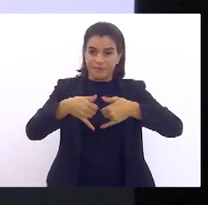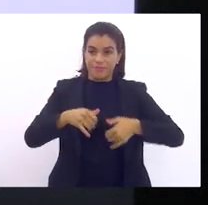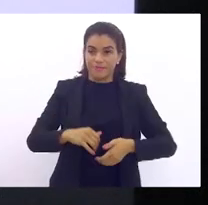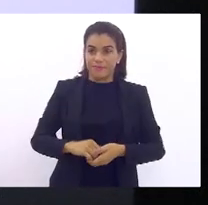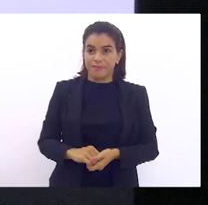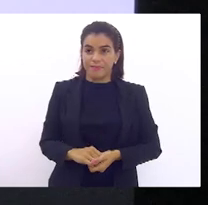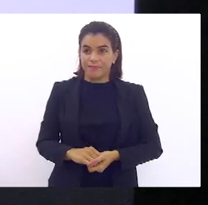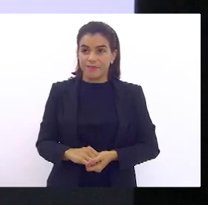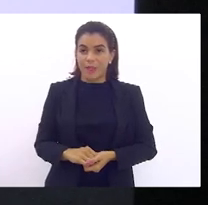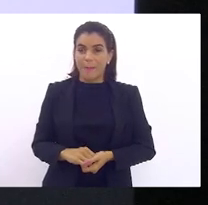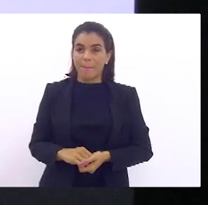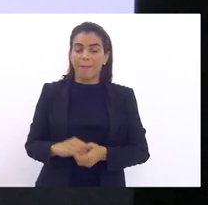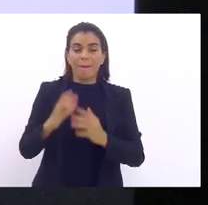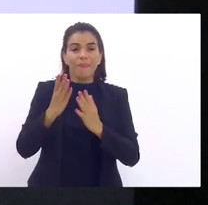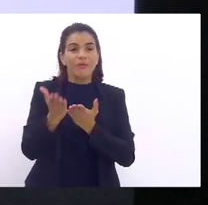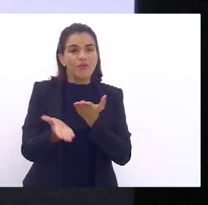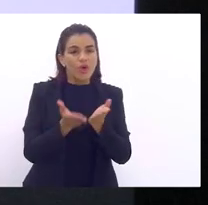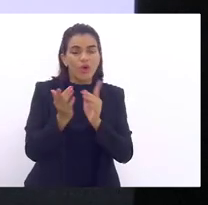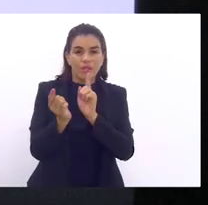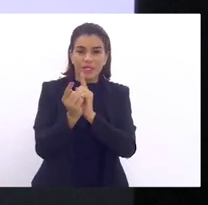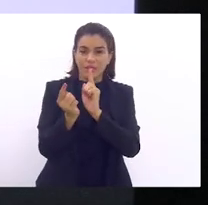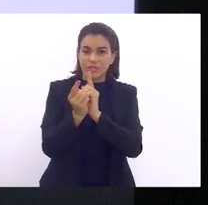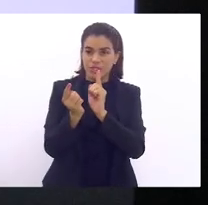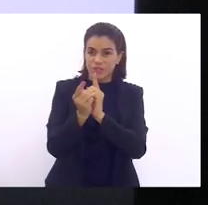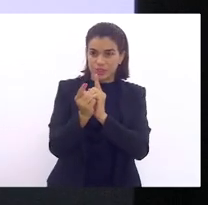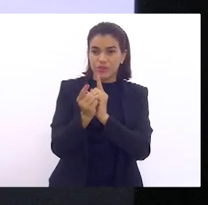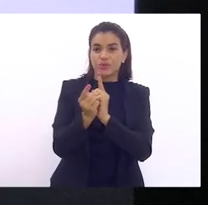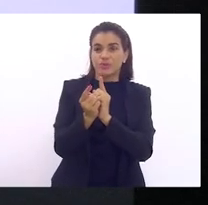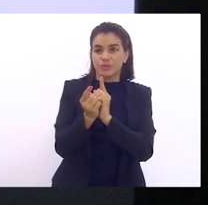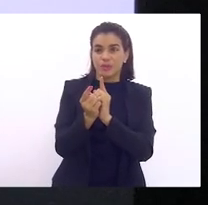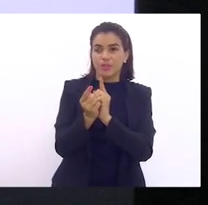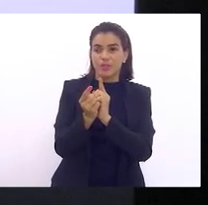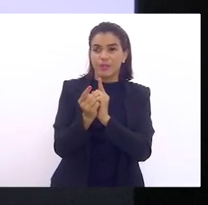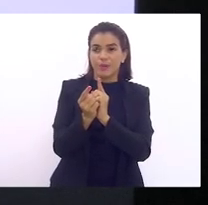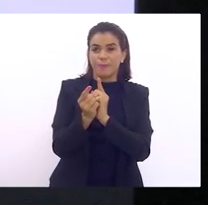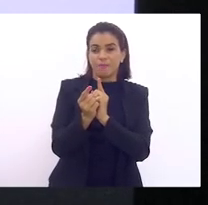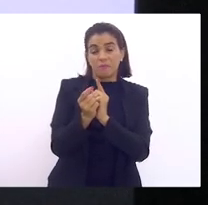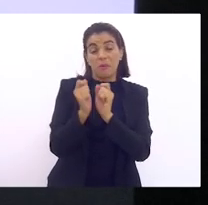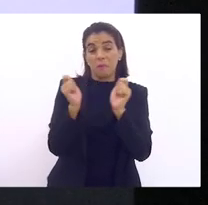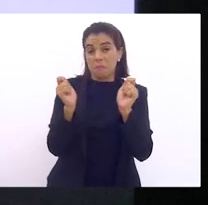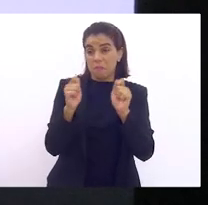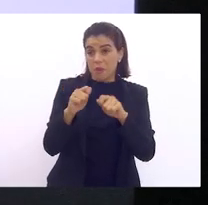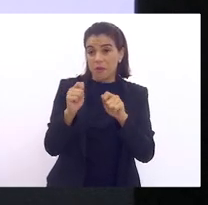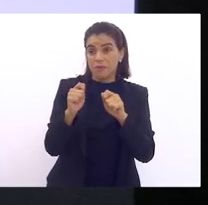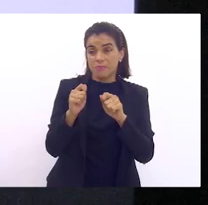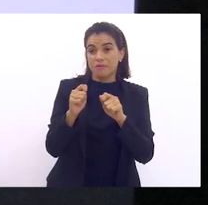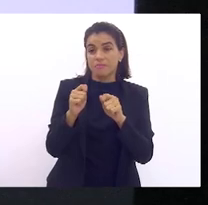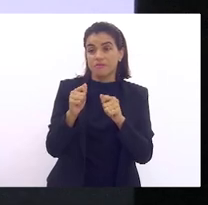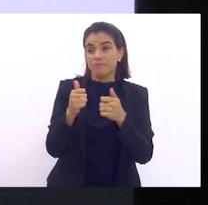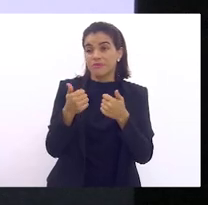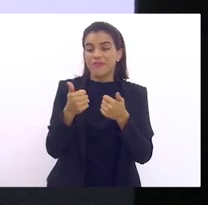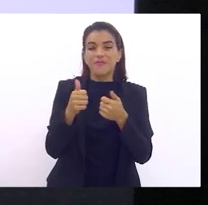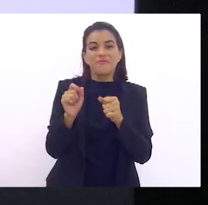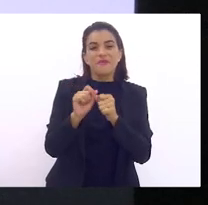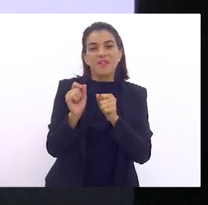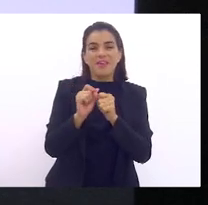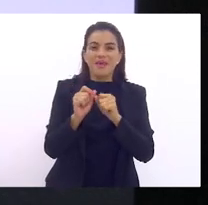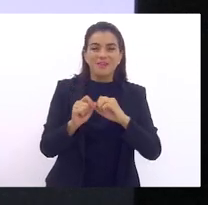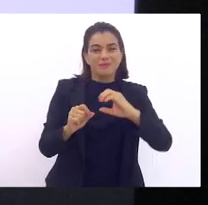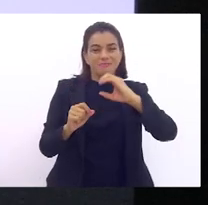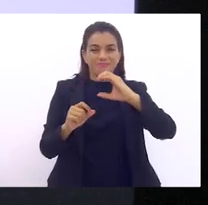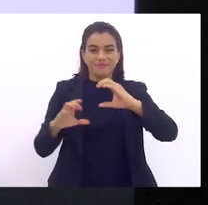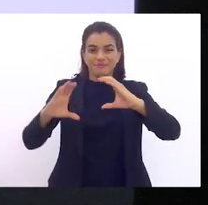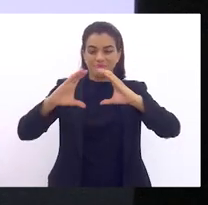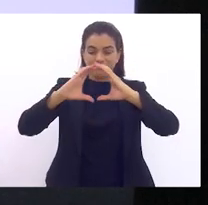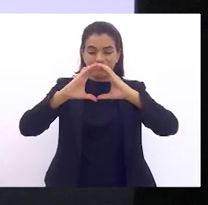telefone foram atendidas nesse momento e pode eh mudar Aí a gente fez até uma pizzazinha ali